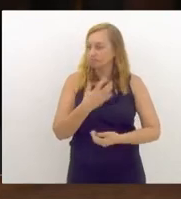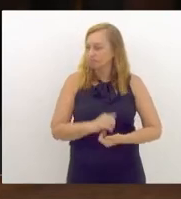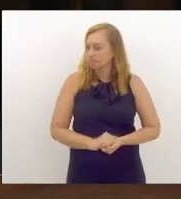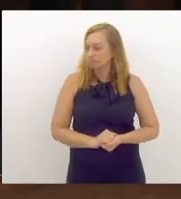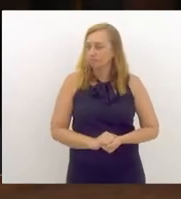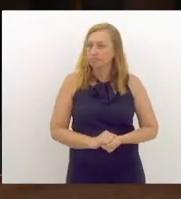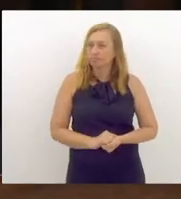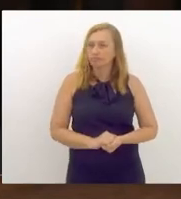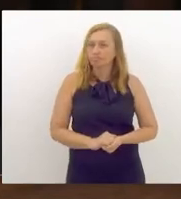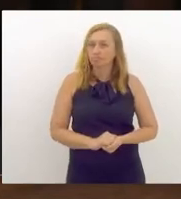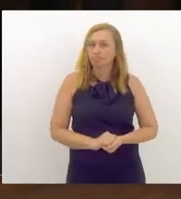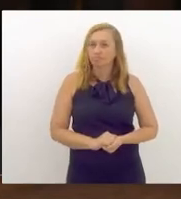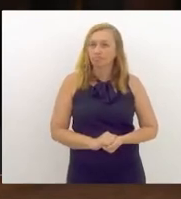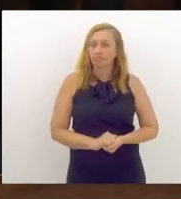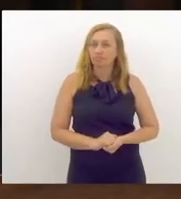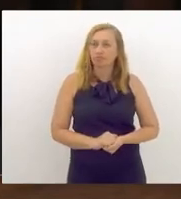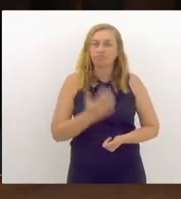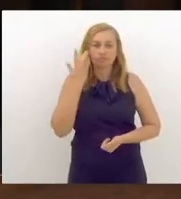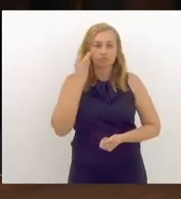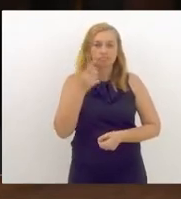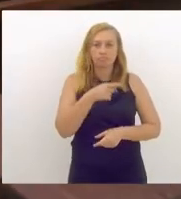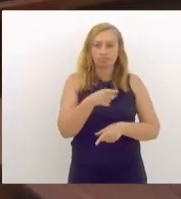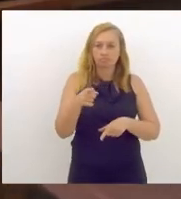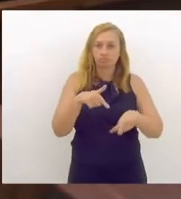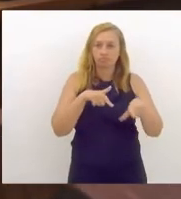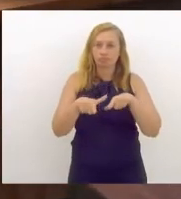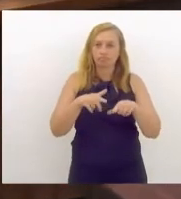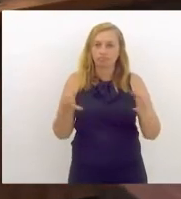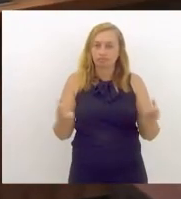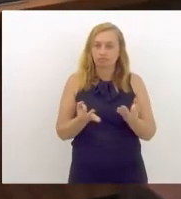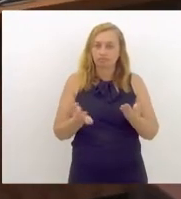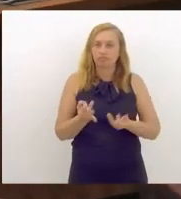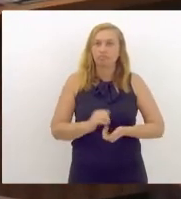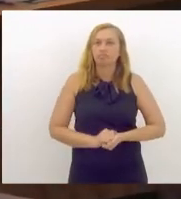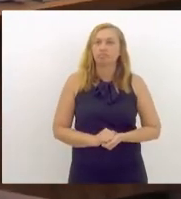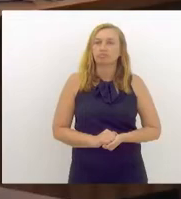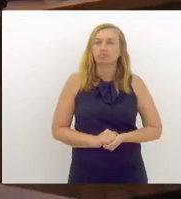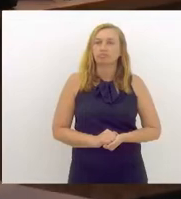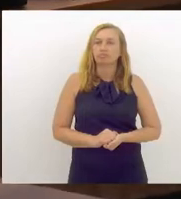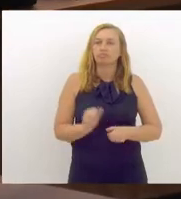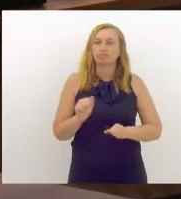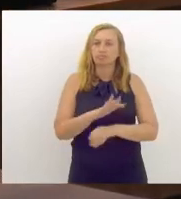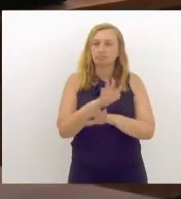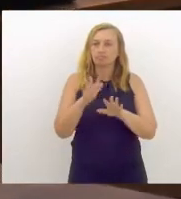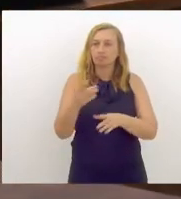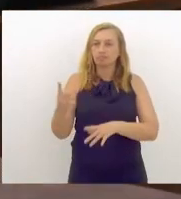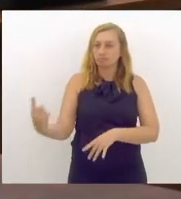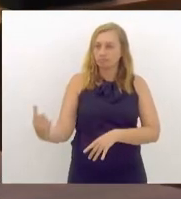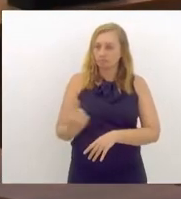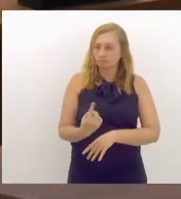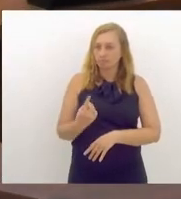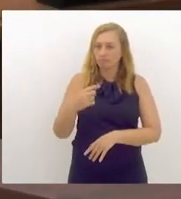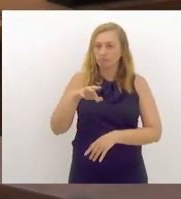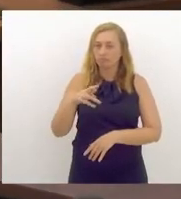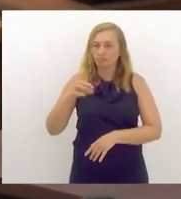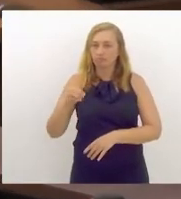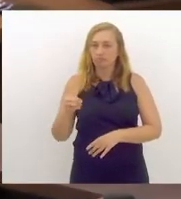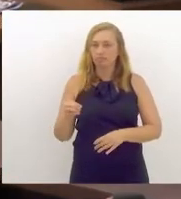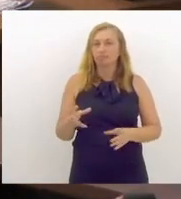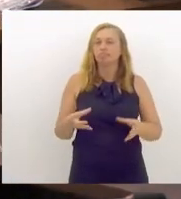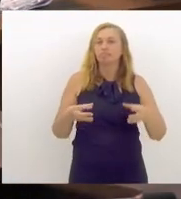e acho que vocês fizeram um trabalho excepcional né claro que com a vinda do Mauro para comissão